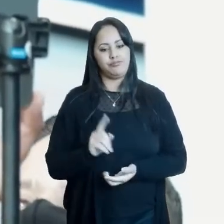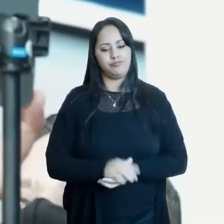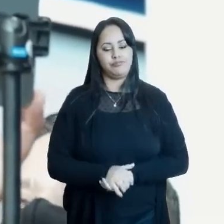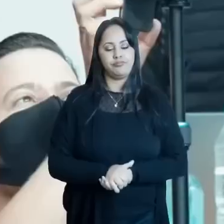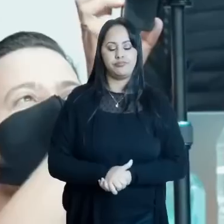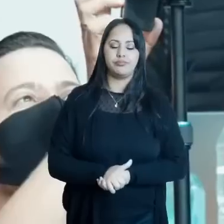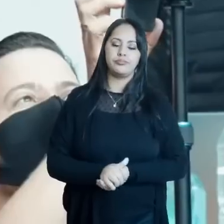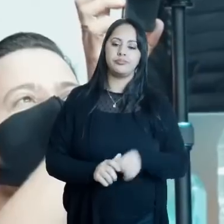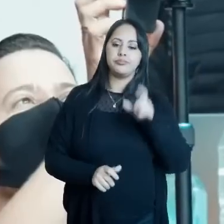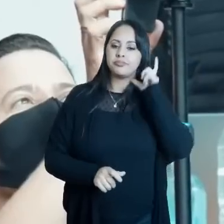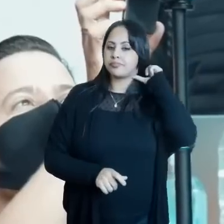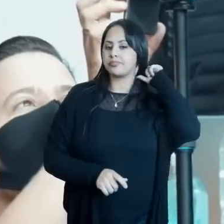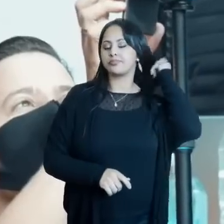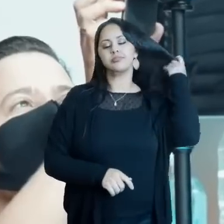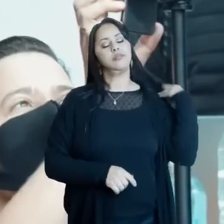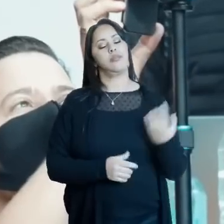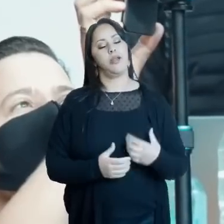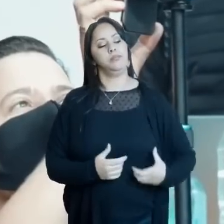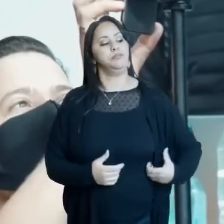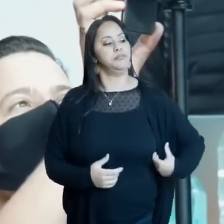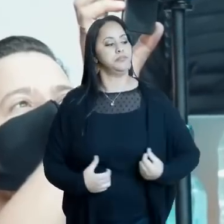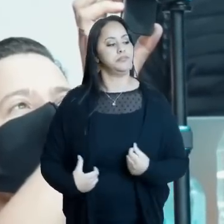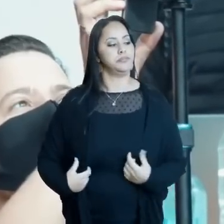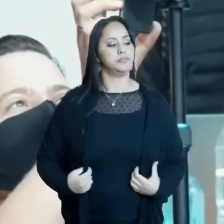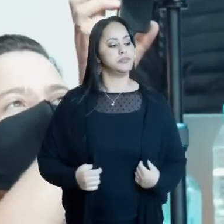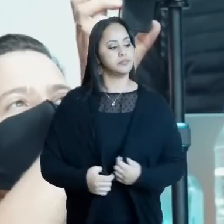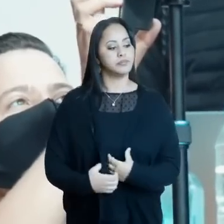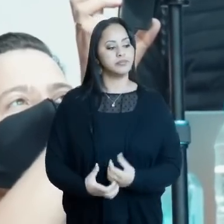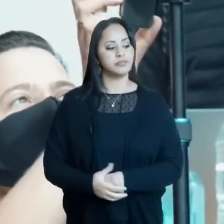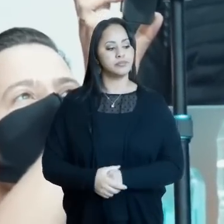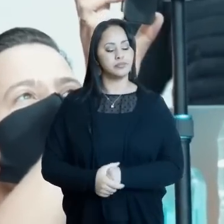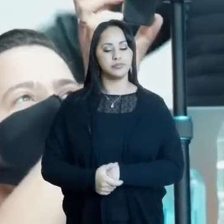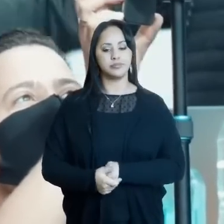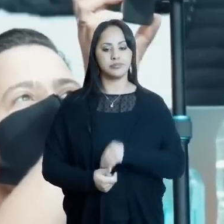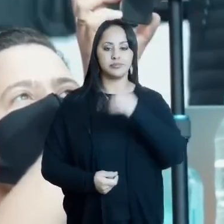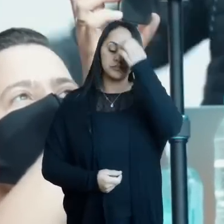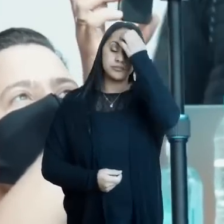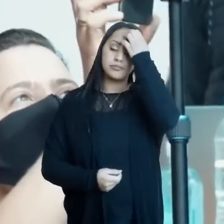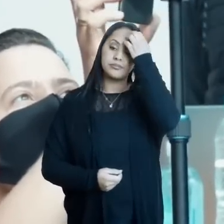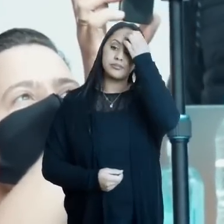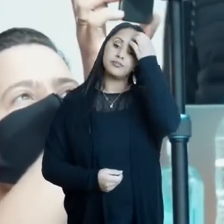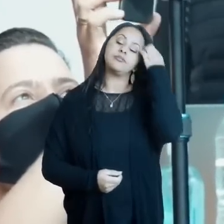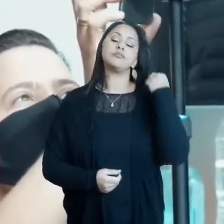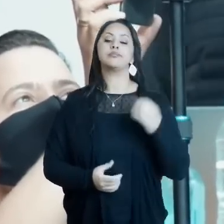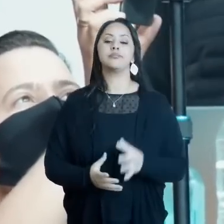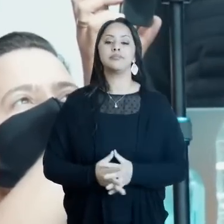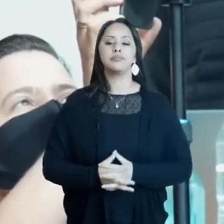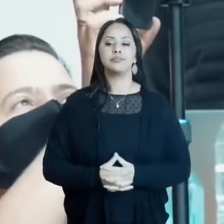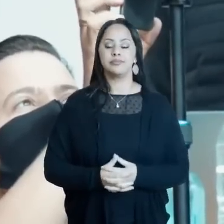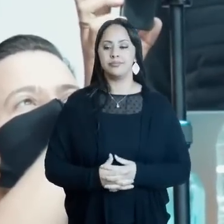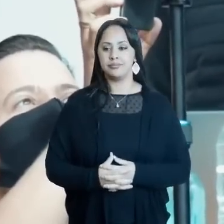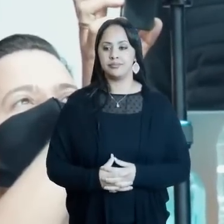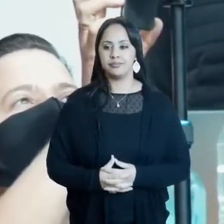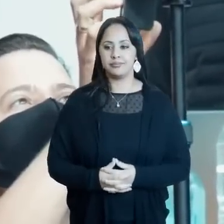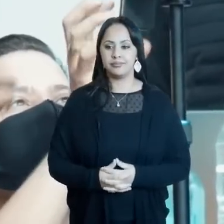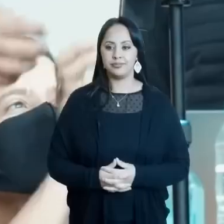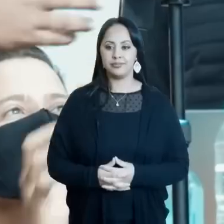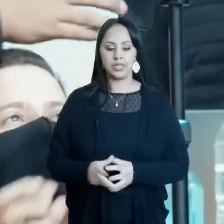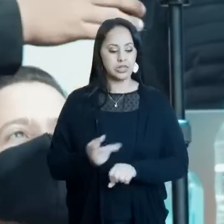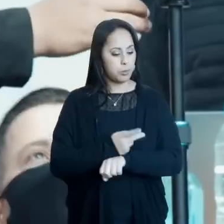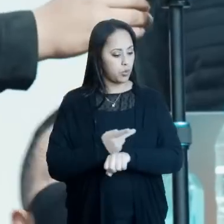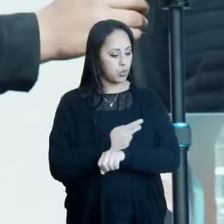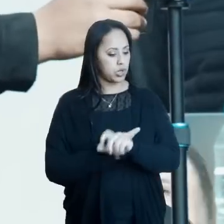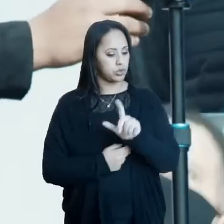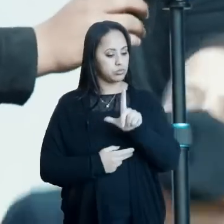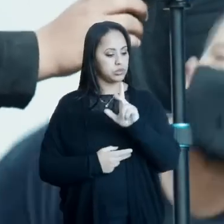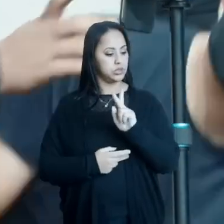o link de quem está no YouTube. De quem está no... O link da... É só escrever aqui. O Fabinho está procurando o link aqui. Vai ficar uma semana